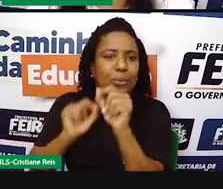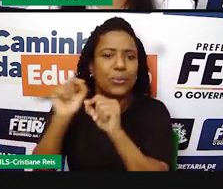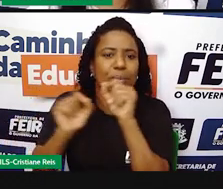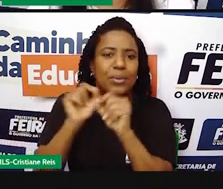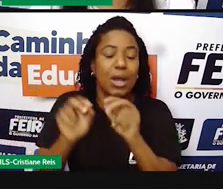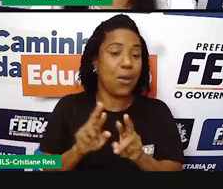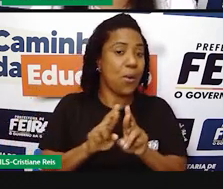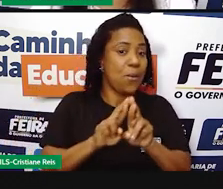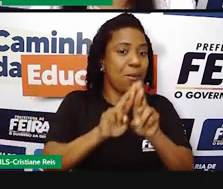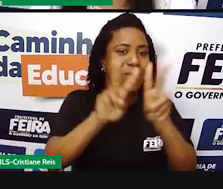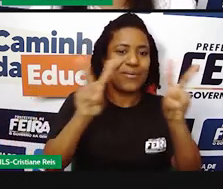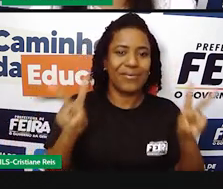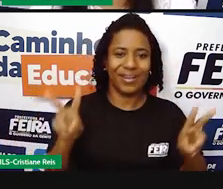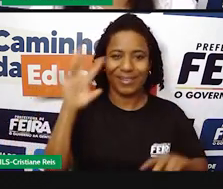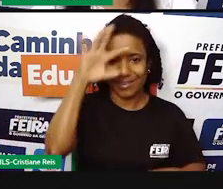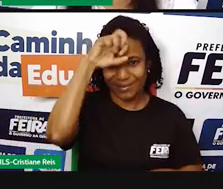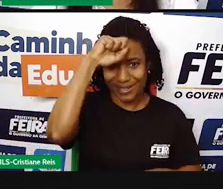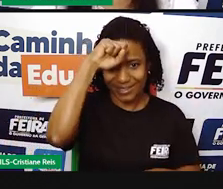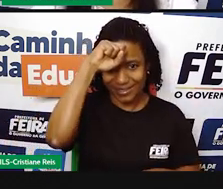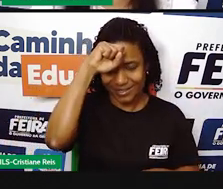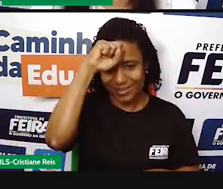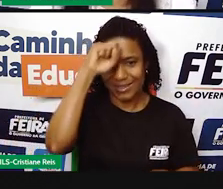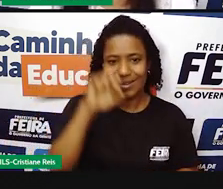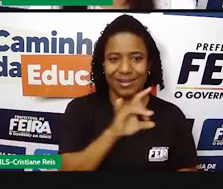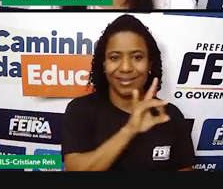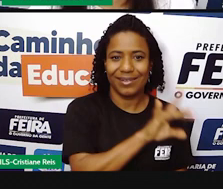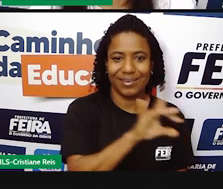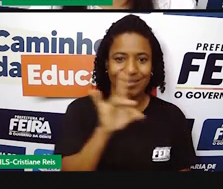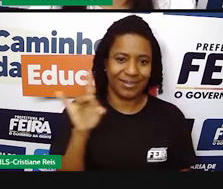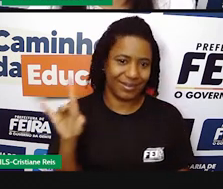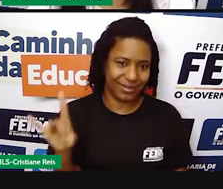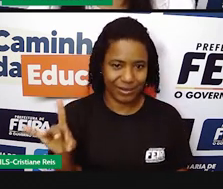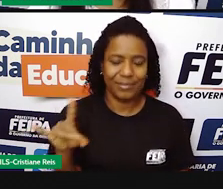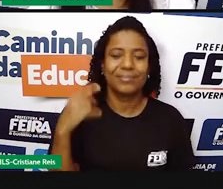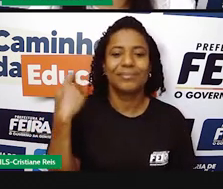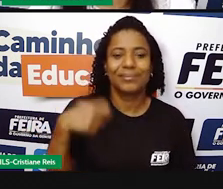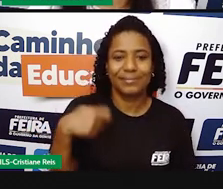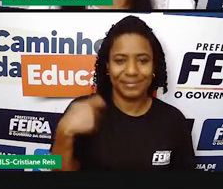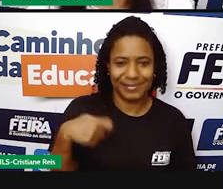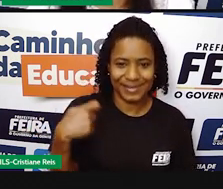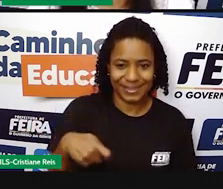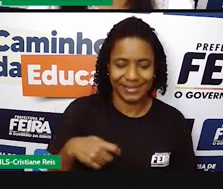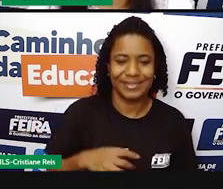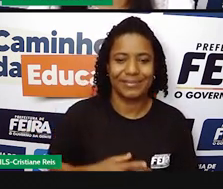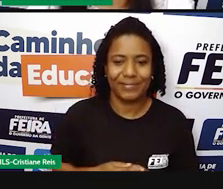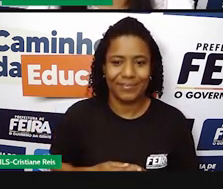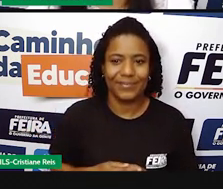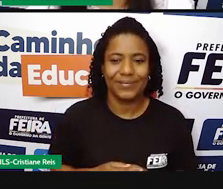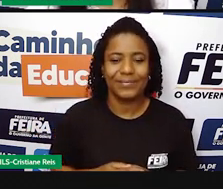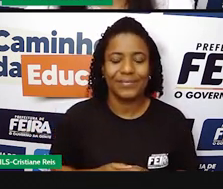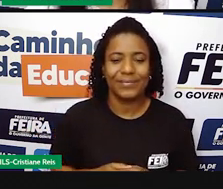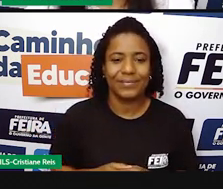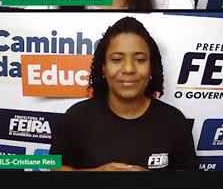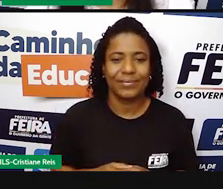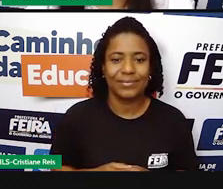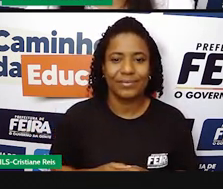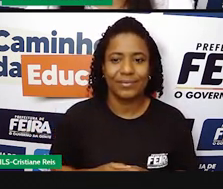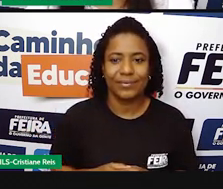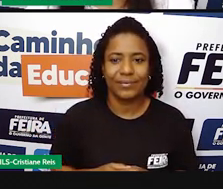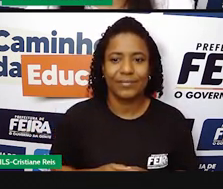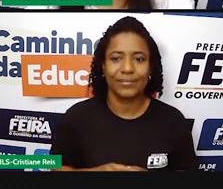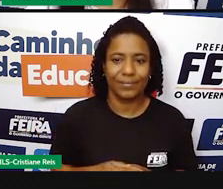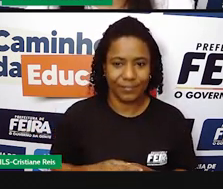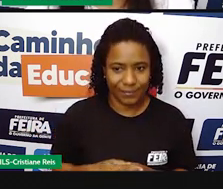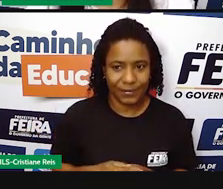suas diferenças, as suas particularidades, mesmo que tenham aí também, né, as semelhanças. Geralmente,